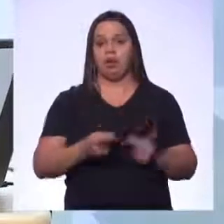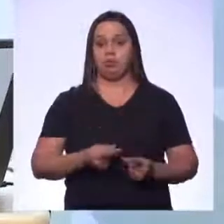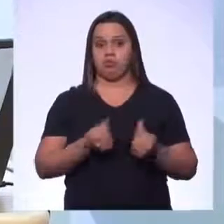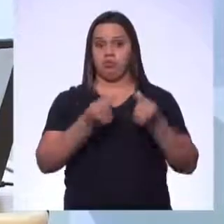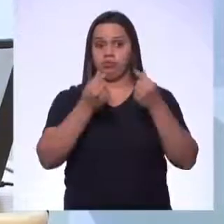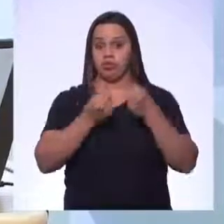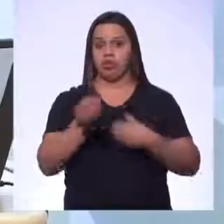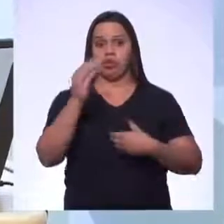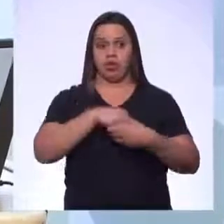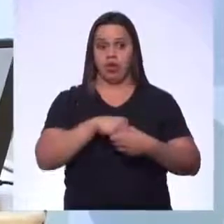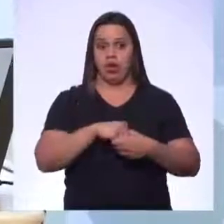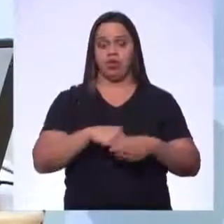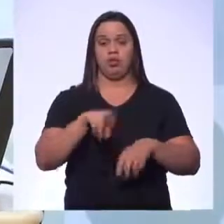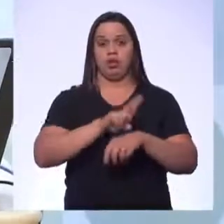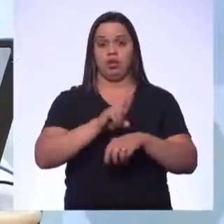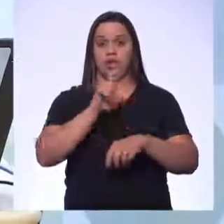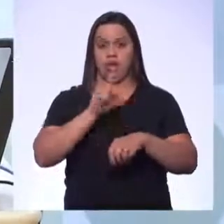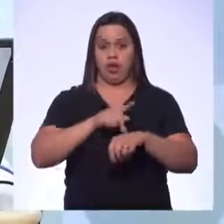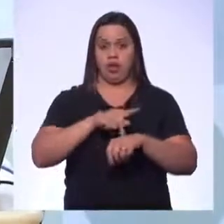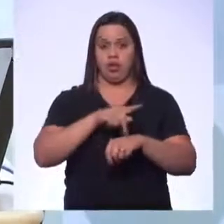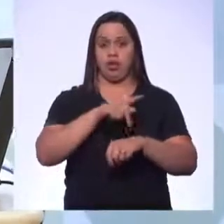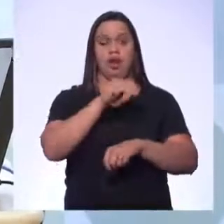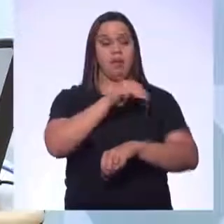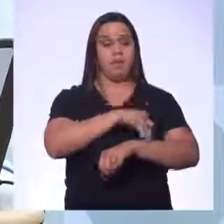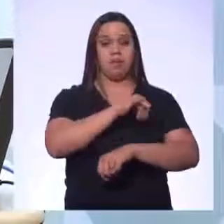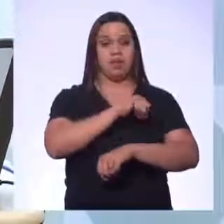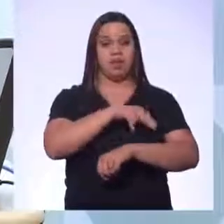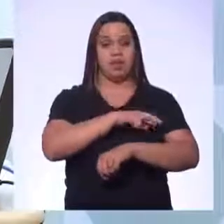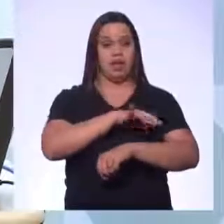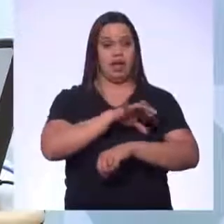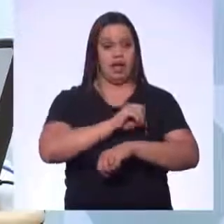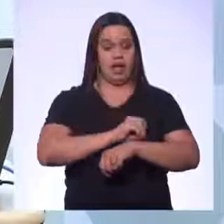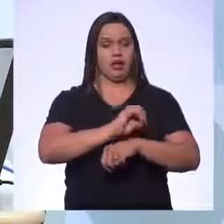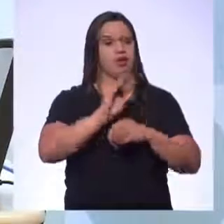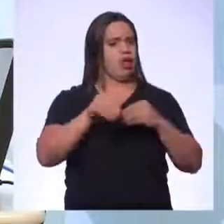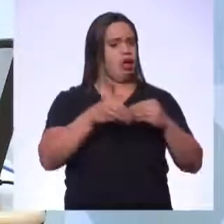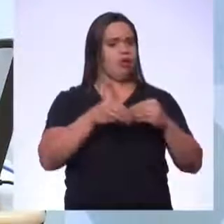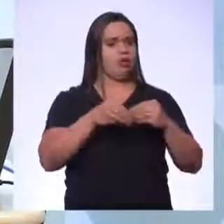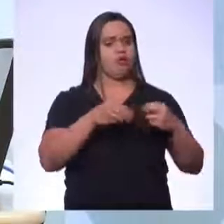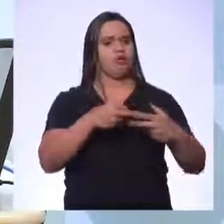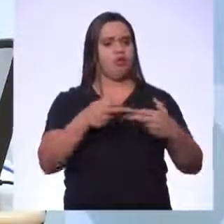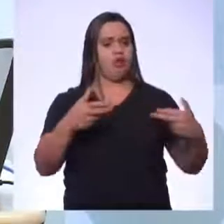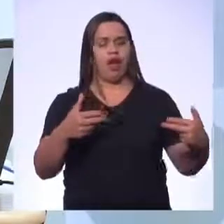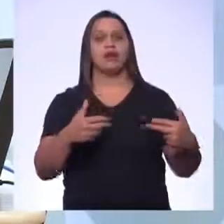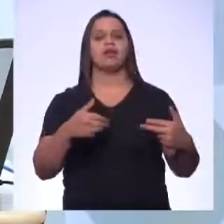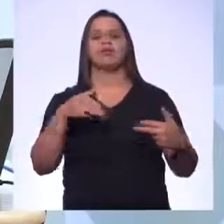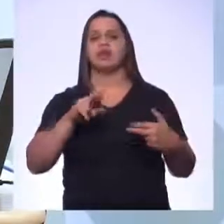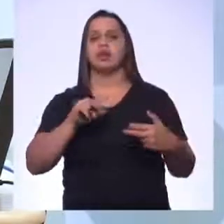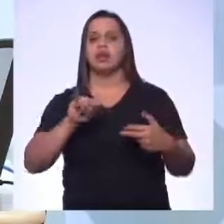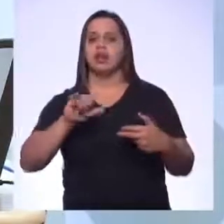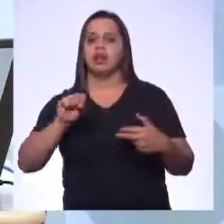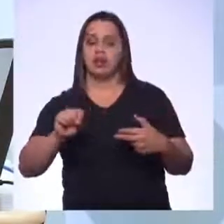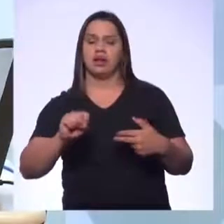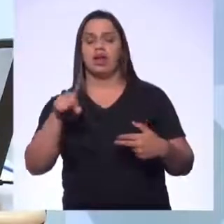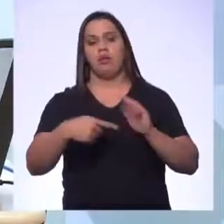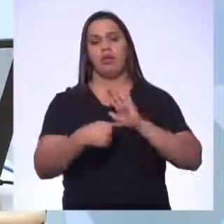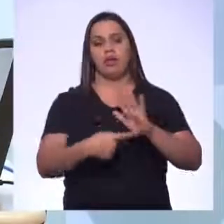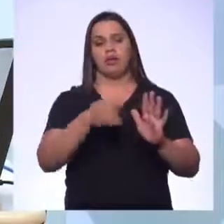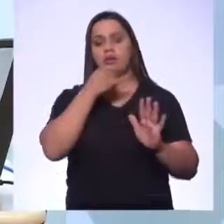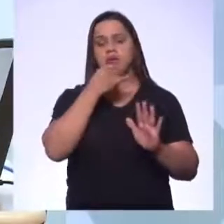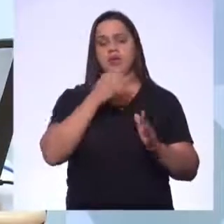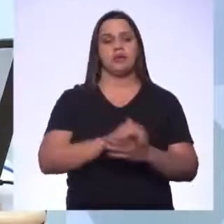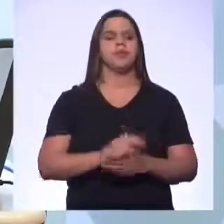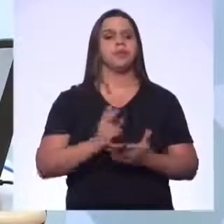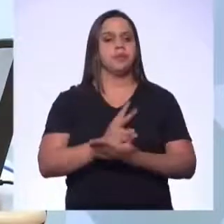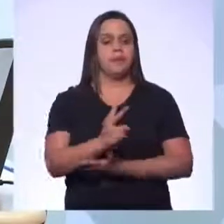econômica dentro dessa rocha é o minério que está aí acoplado a vários minerais, como é o caso aí desse exemplo que foi dado. Tudo bem?